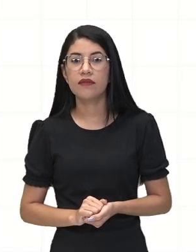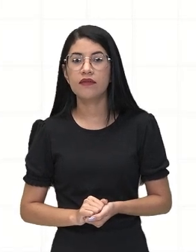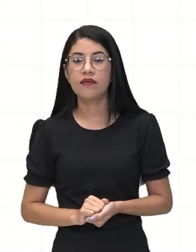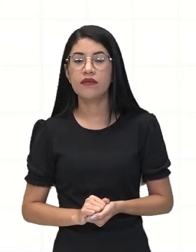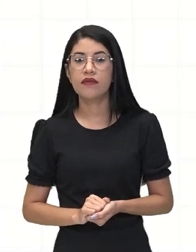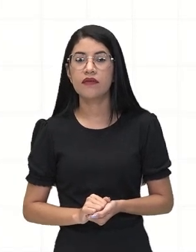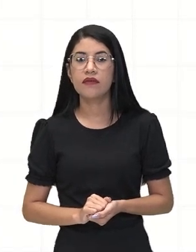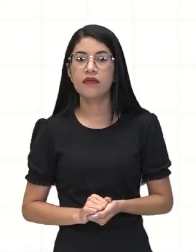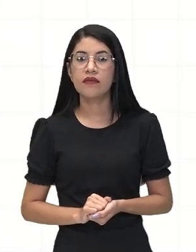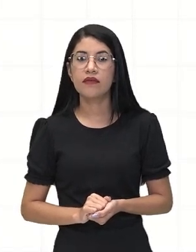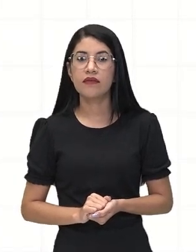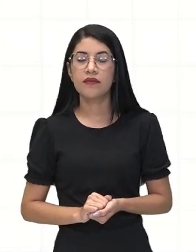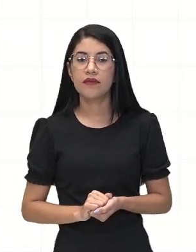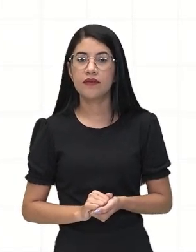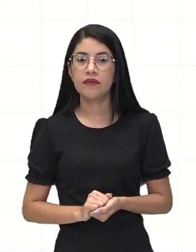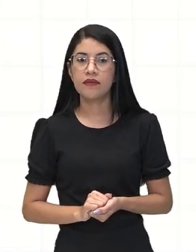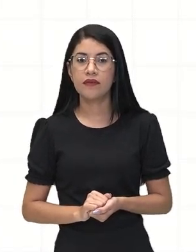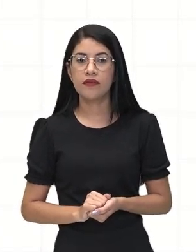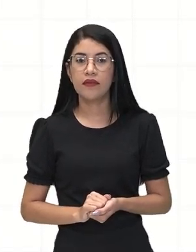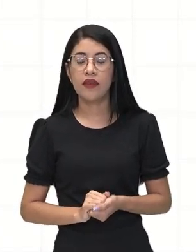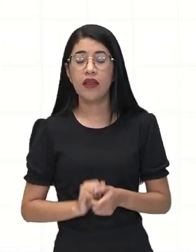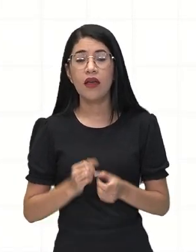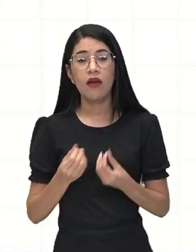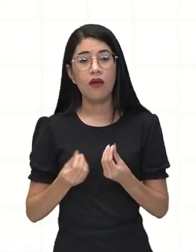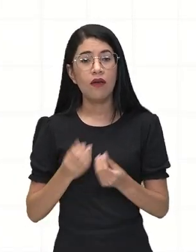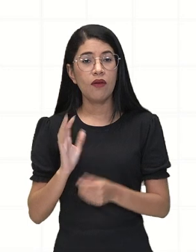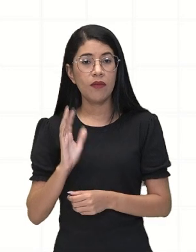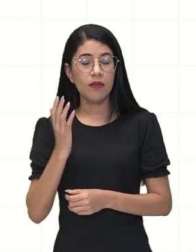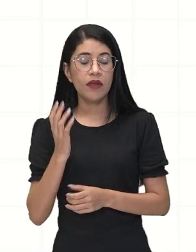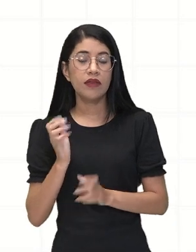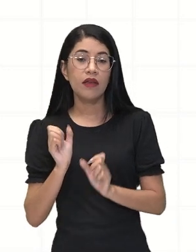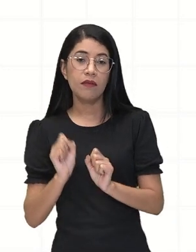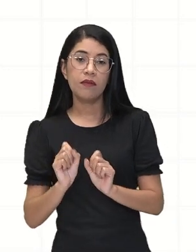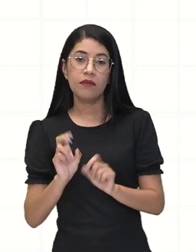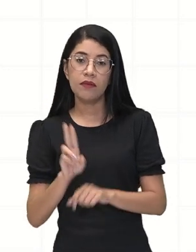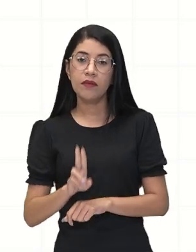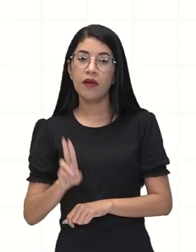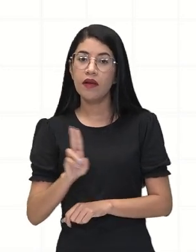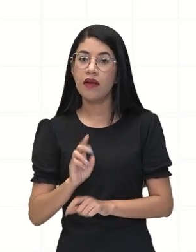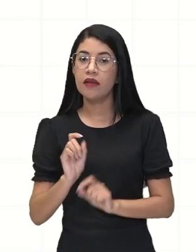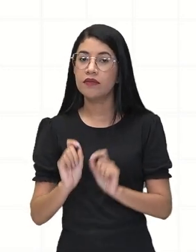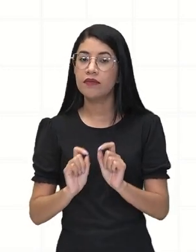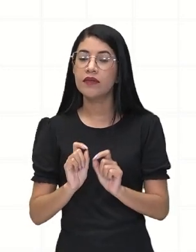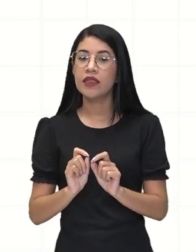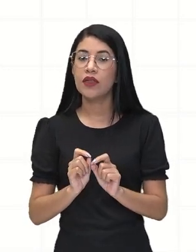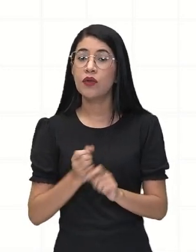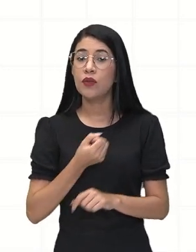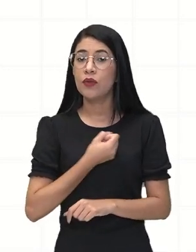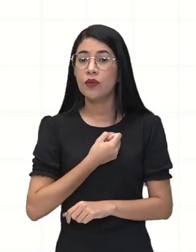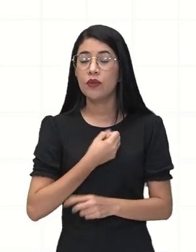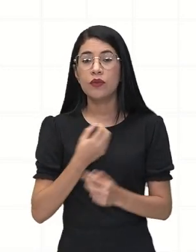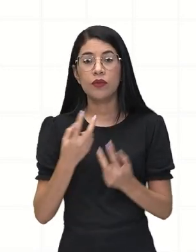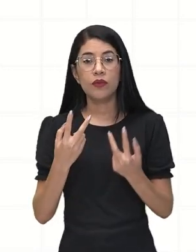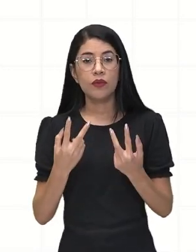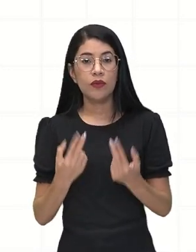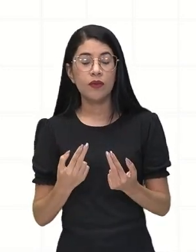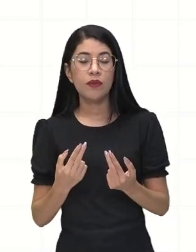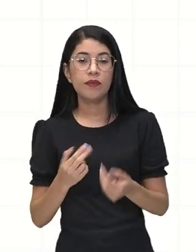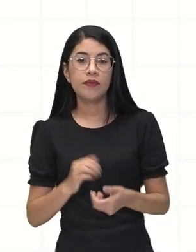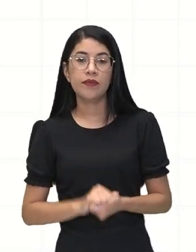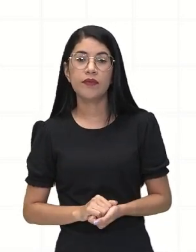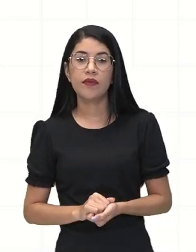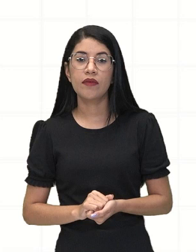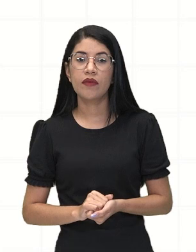ocorrer? Nós podemos utilizar sempre a ideia do fator comum. Então, no nosso